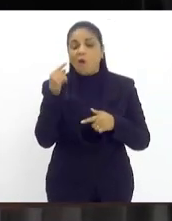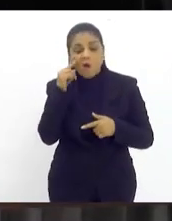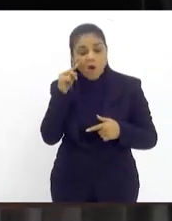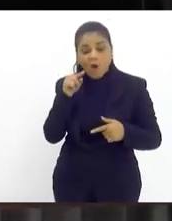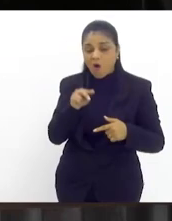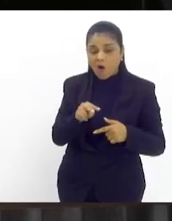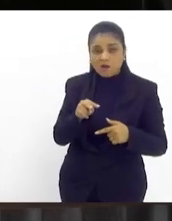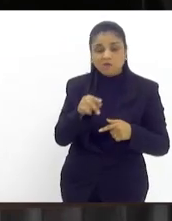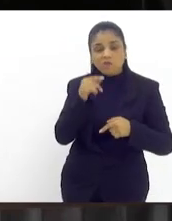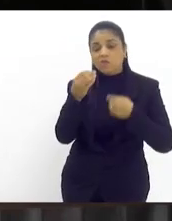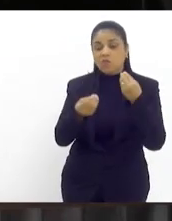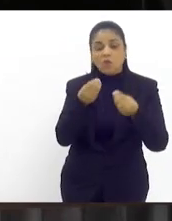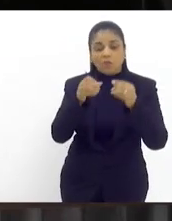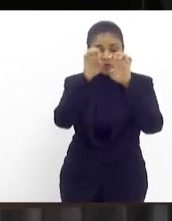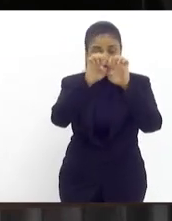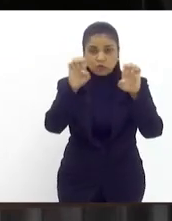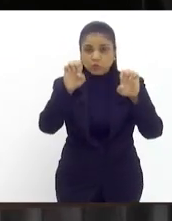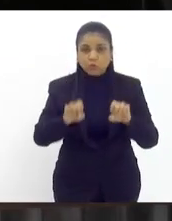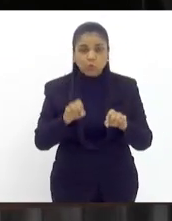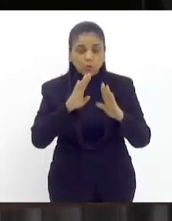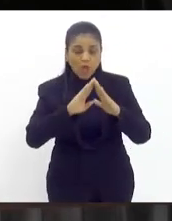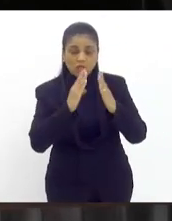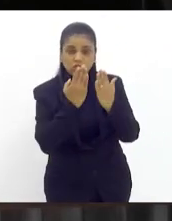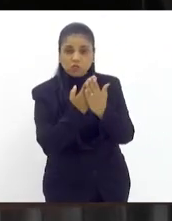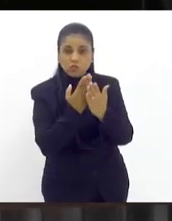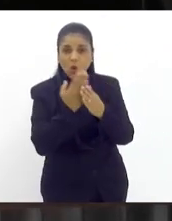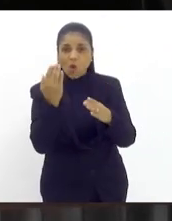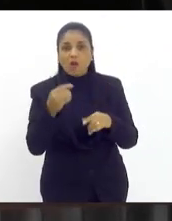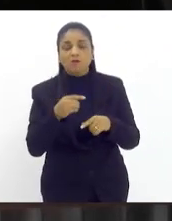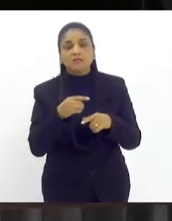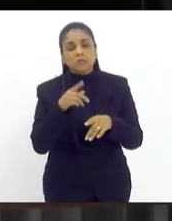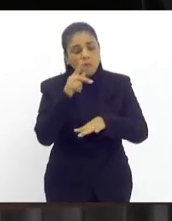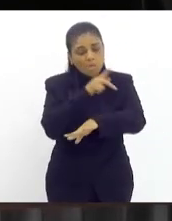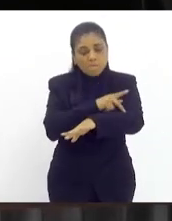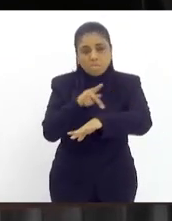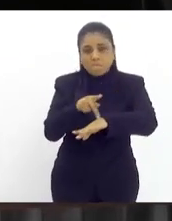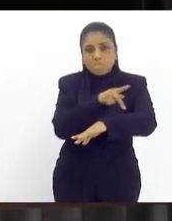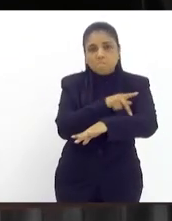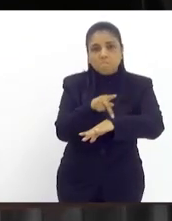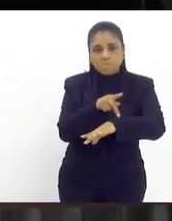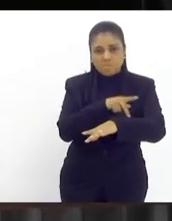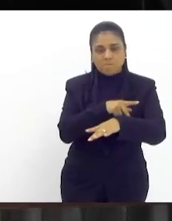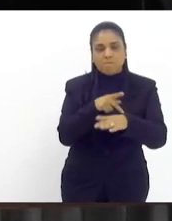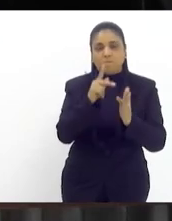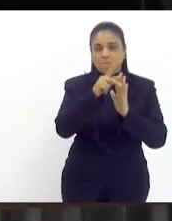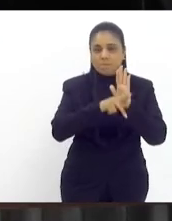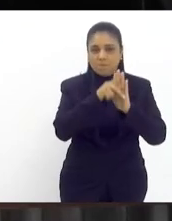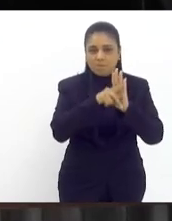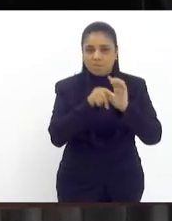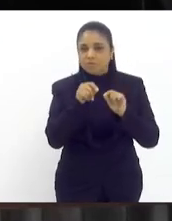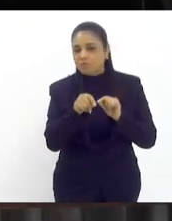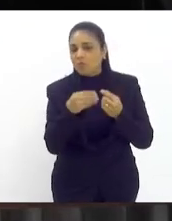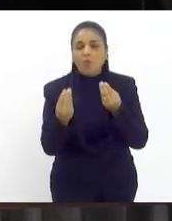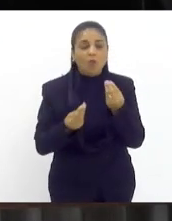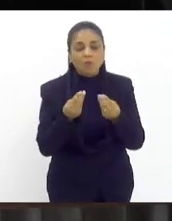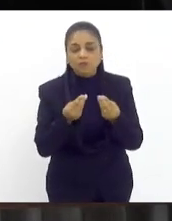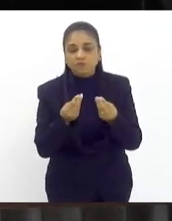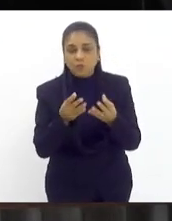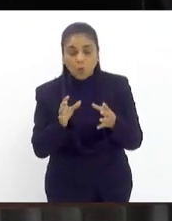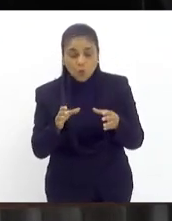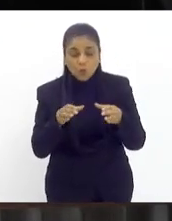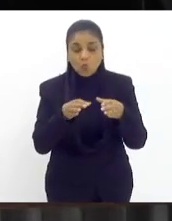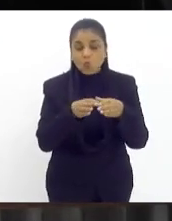e olha a perspectiva político pedagógica dessas escolas é esse conjunto que faz com que a gente tenha